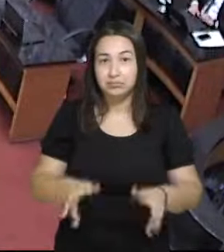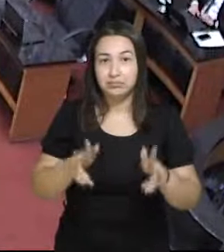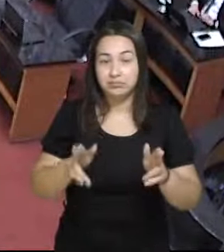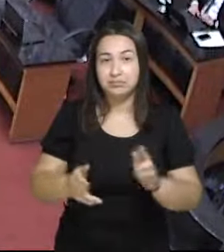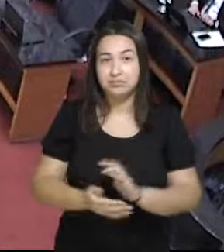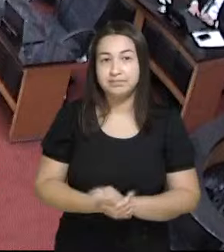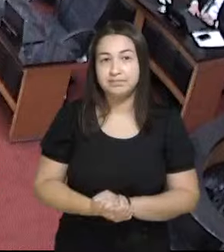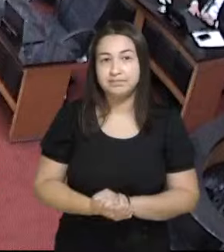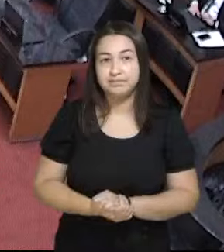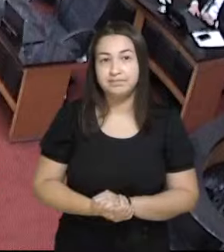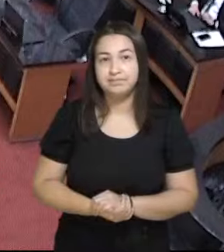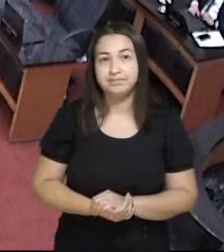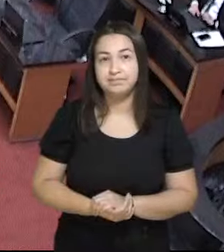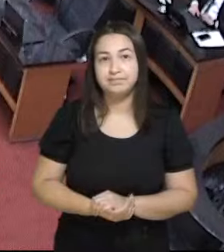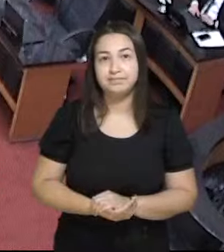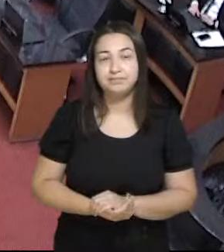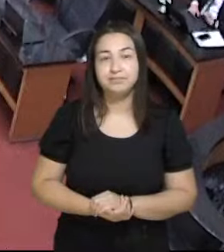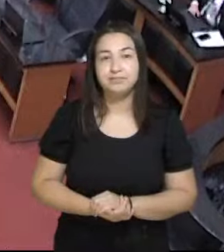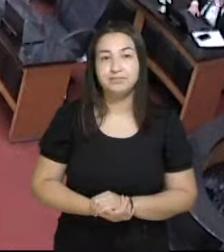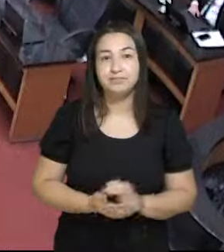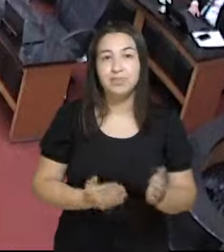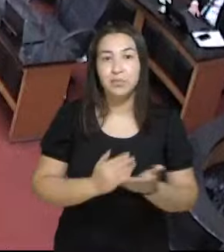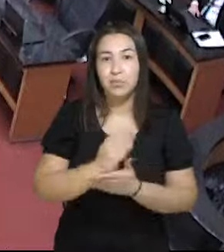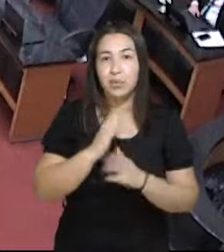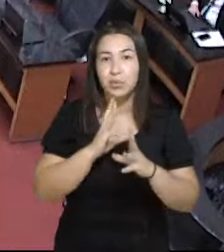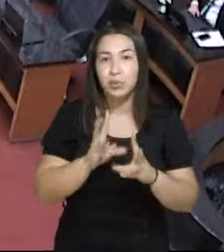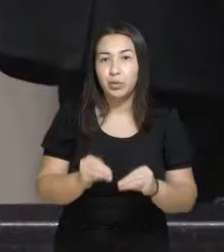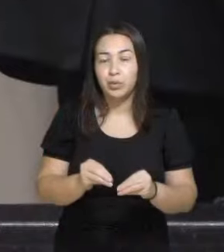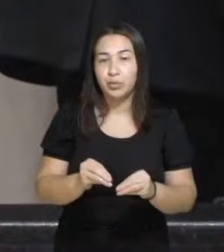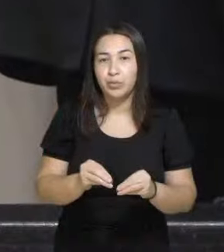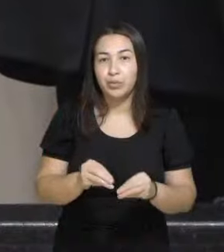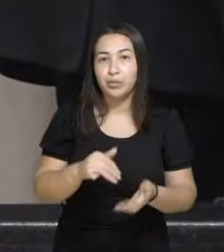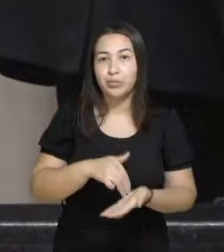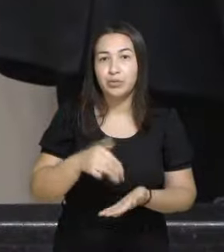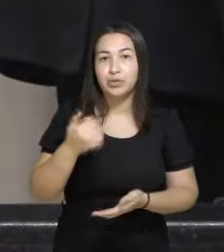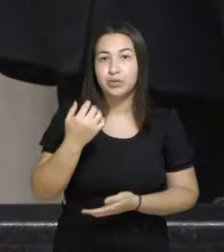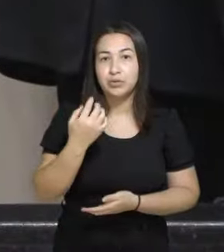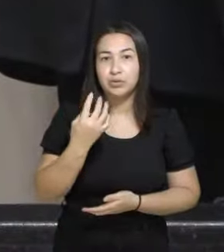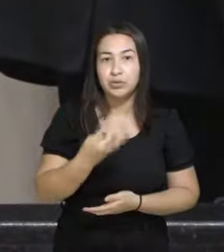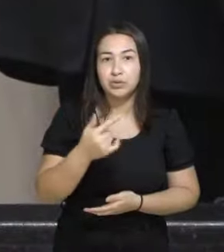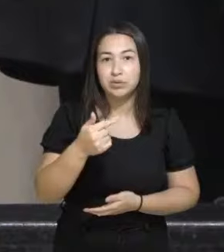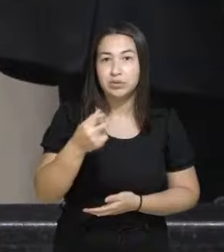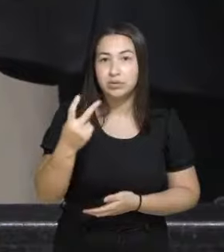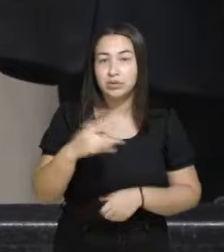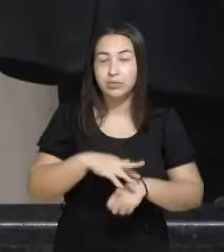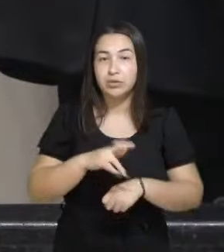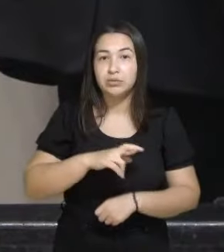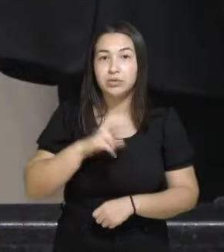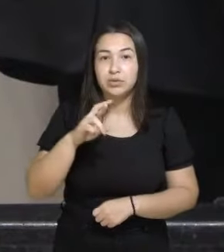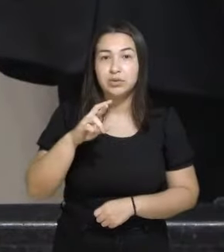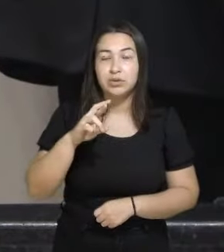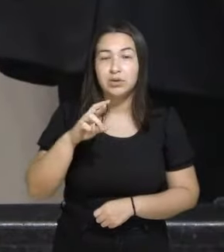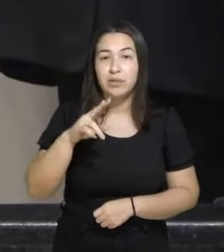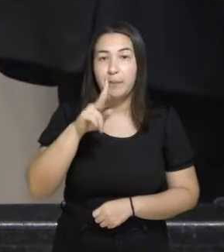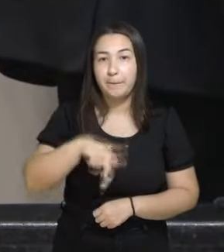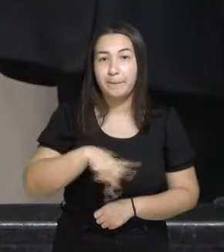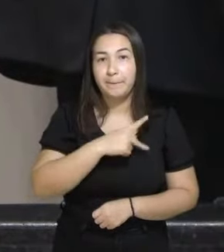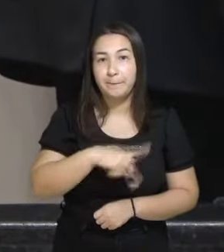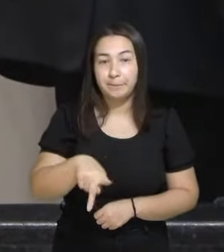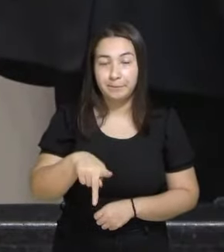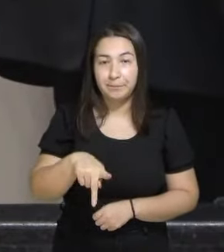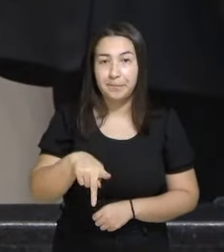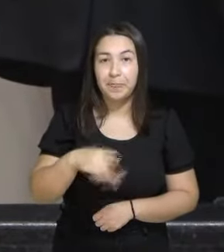encontram. Aprovado por unanimidade, moção 1472, autoria deputado Padre Pedro Baldiceira,